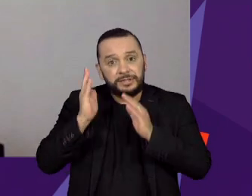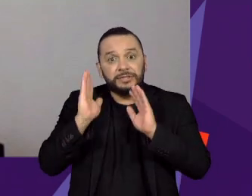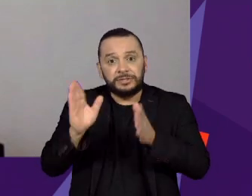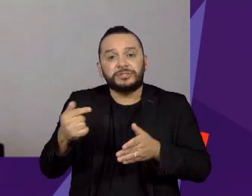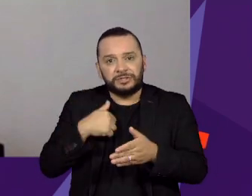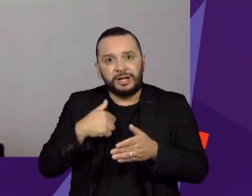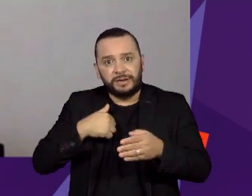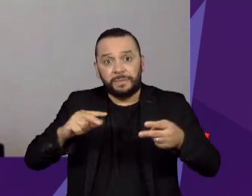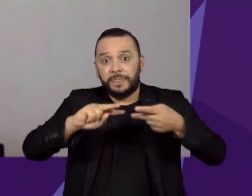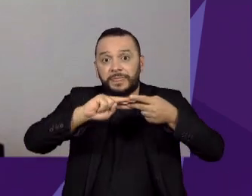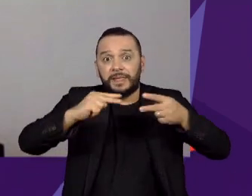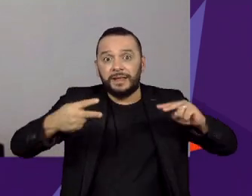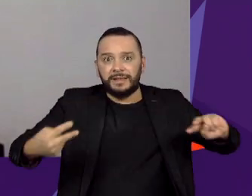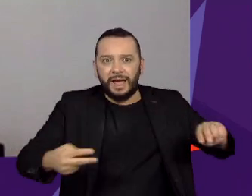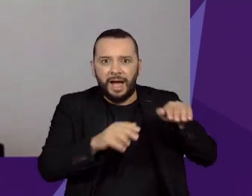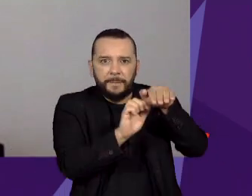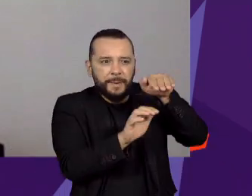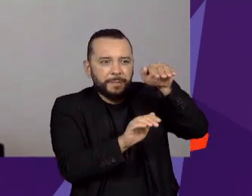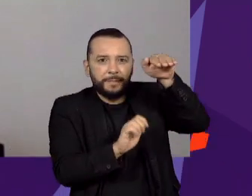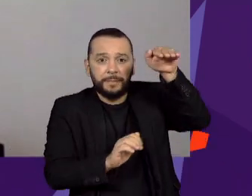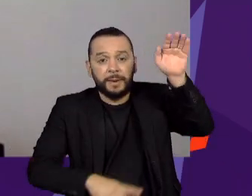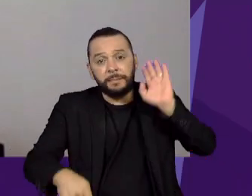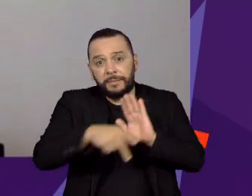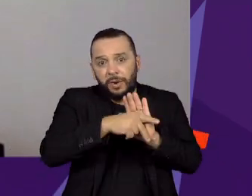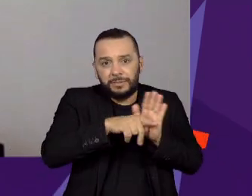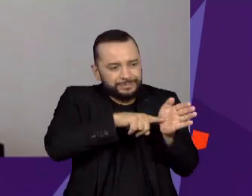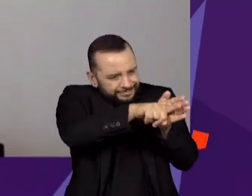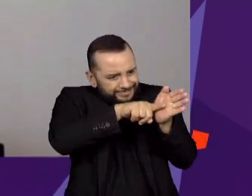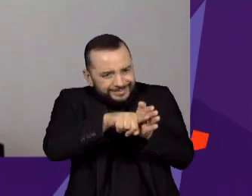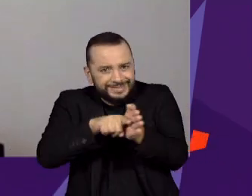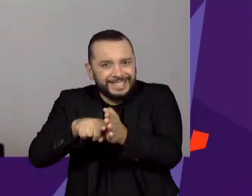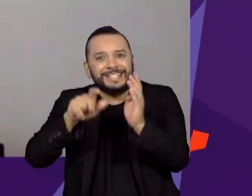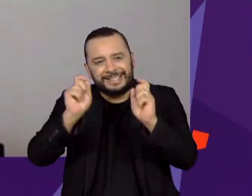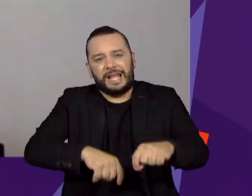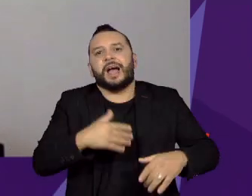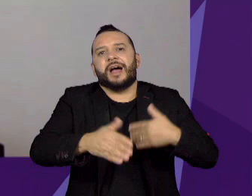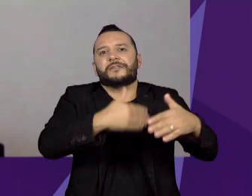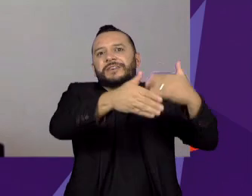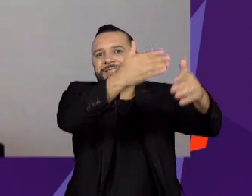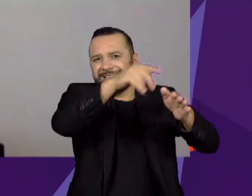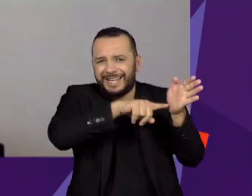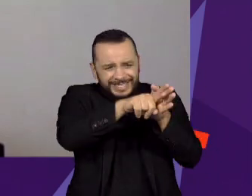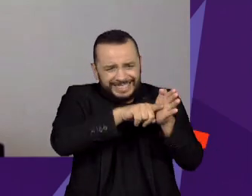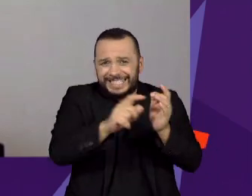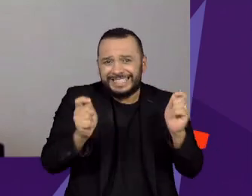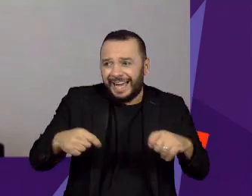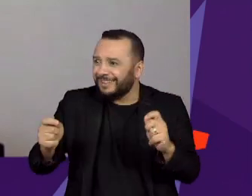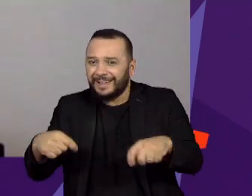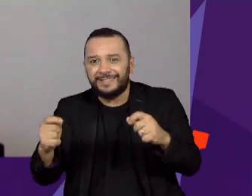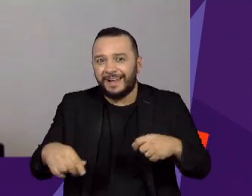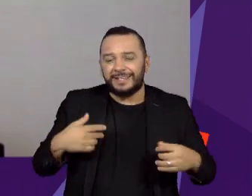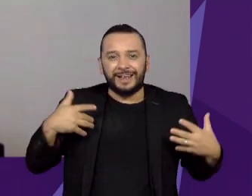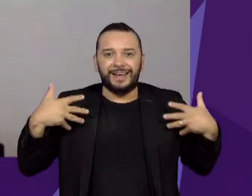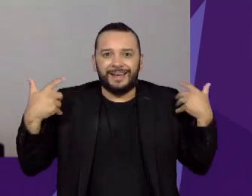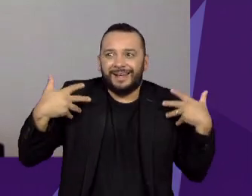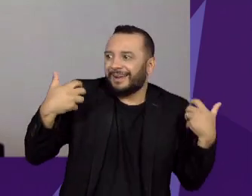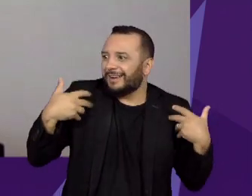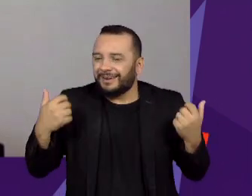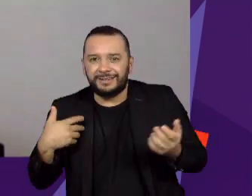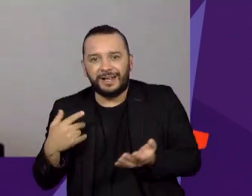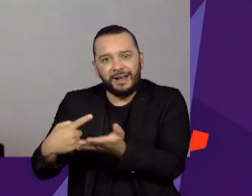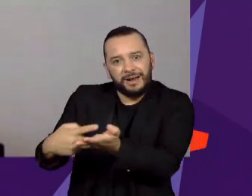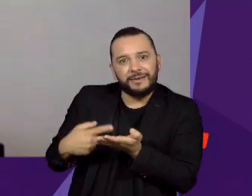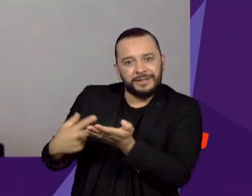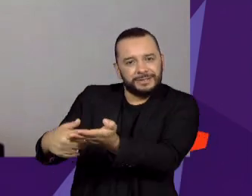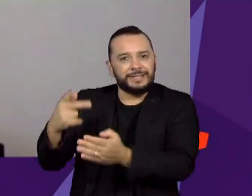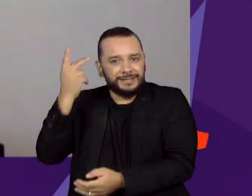DNA próprio para pesquisa. Isso ia nos dar condições de avançar muito, fazendo isso com o pessoal da genética aí de São Paulo,